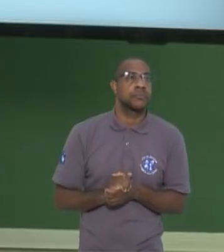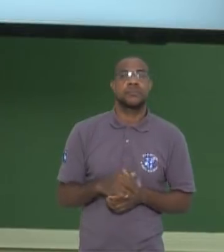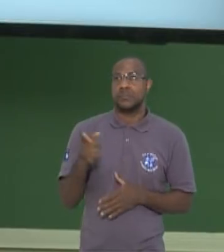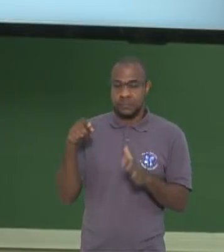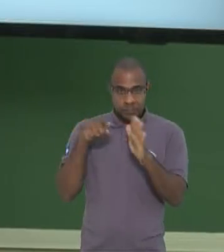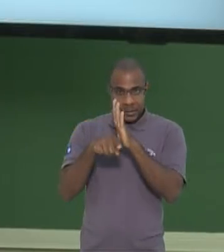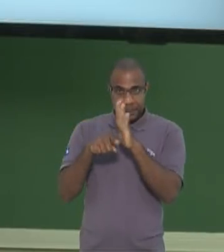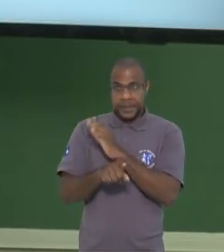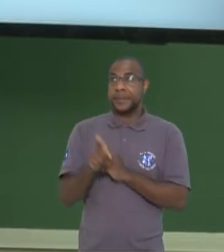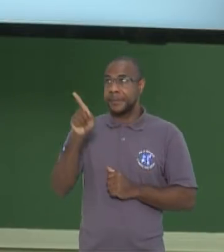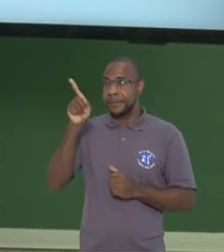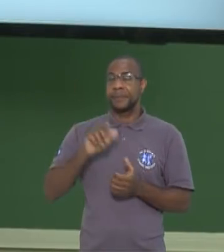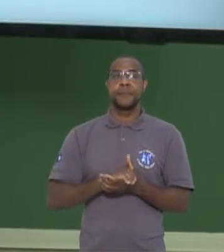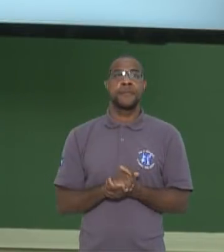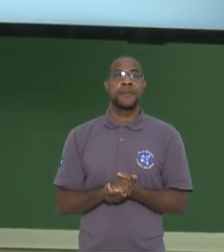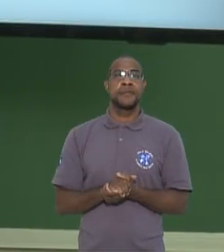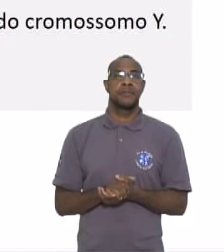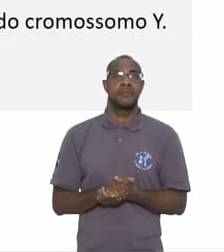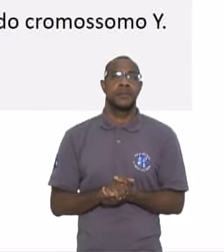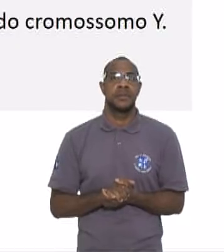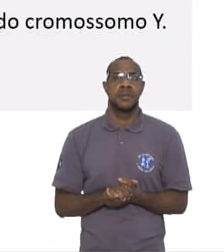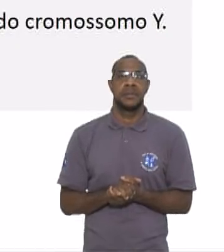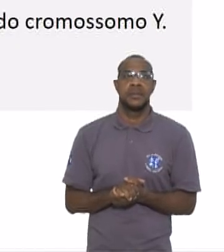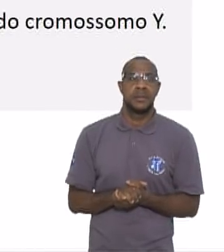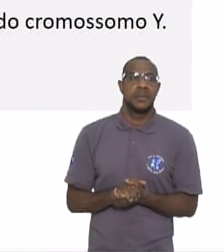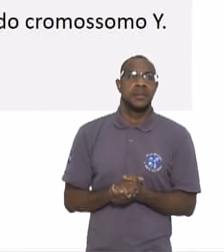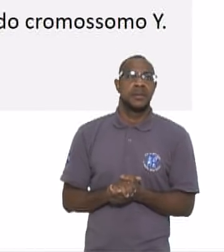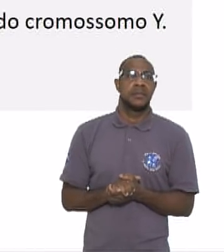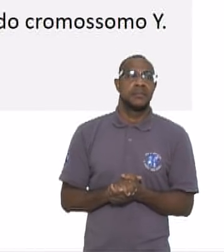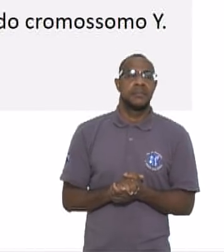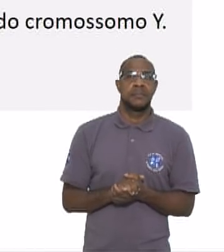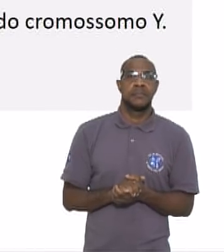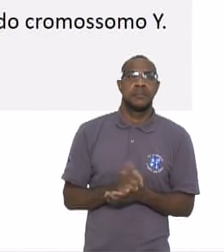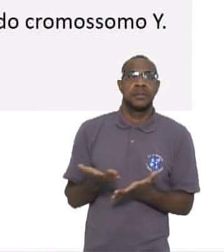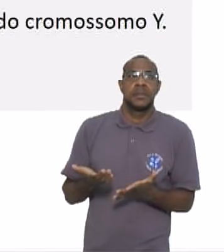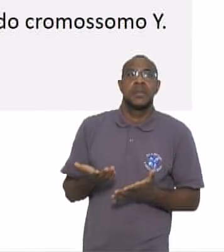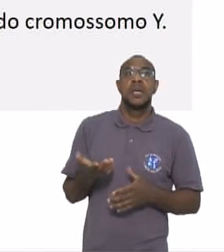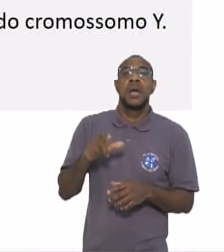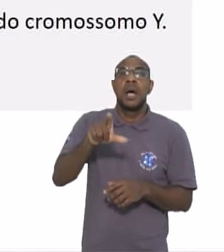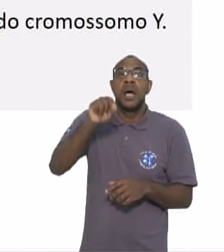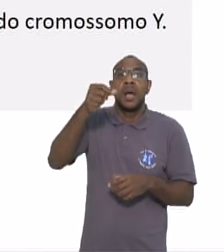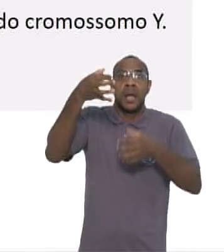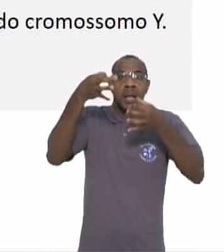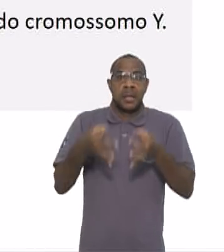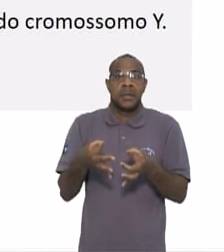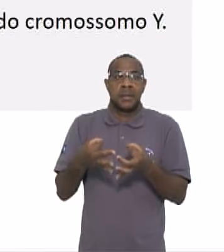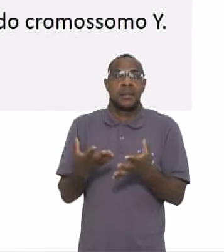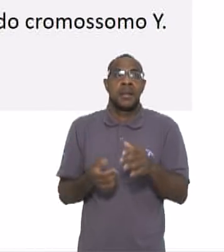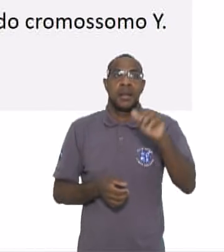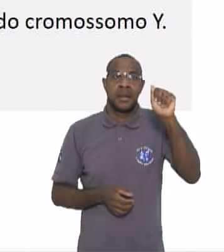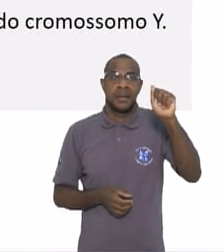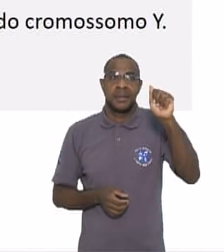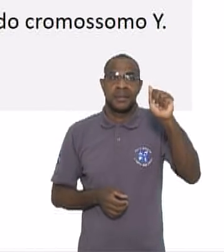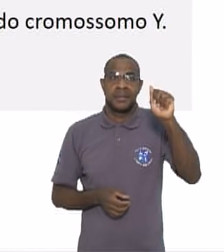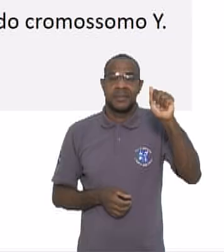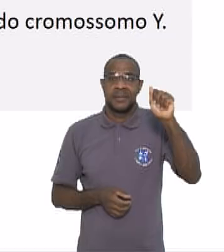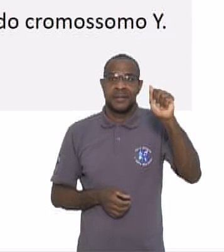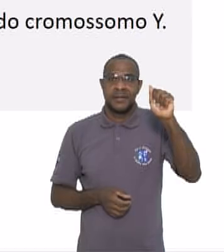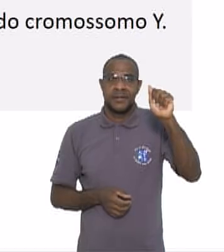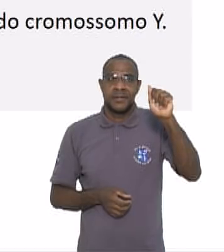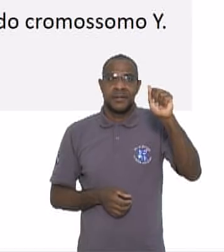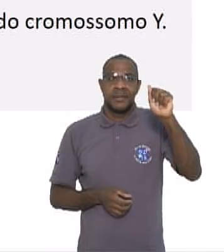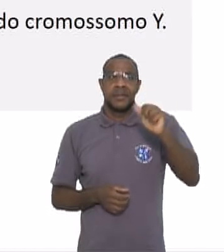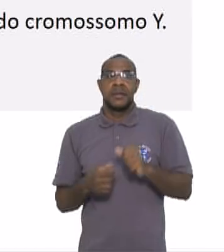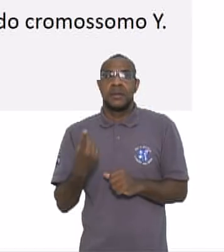quiz, então, ver se vocês entenderam essa parte. Considere o cariótipo abaixo e assinale a alternativa correta. Letra A. Refere-se a um